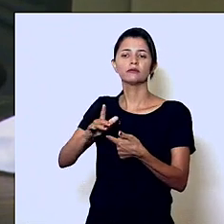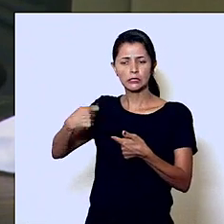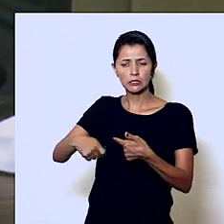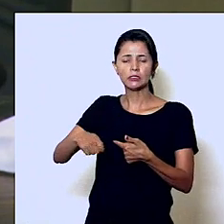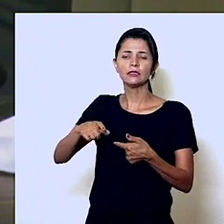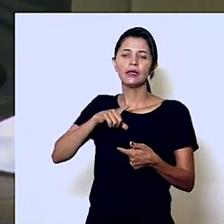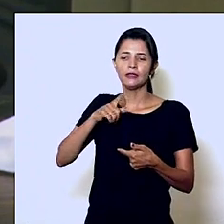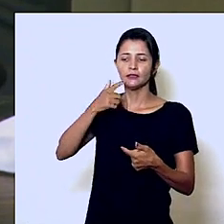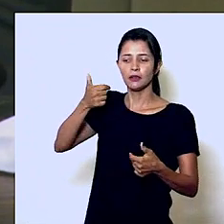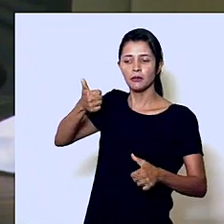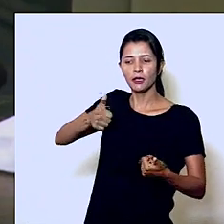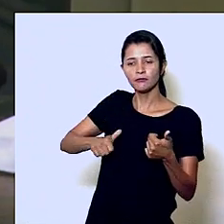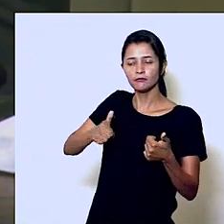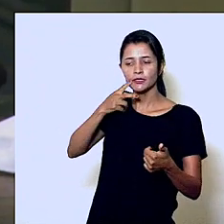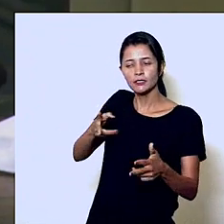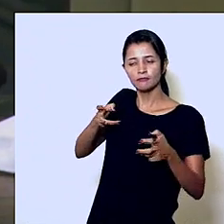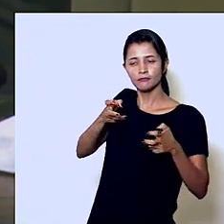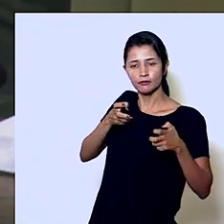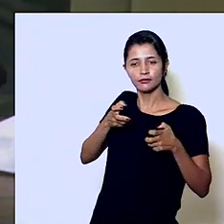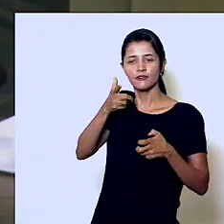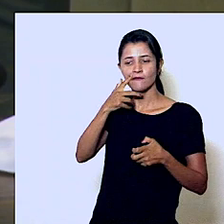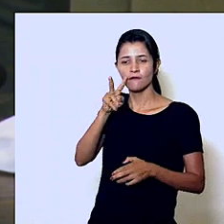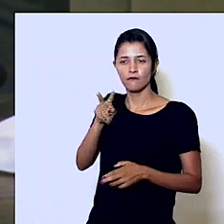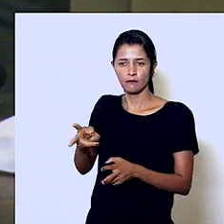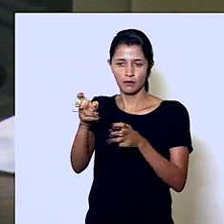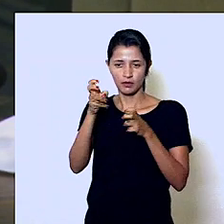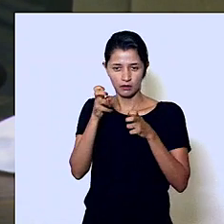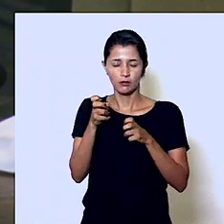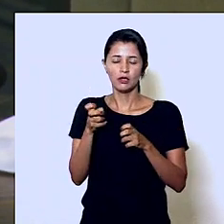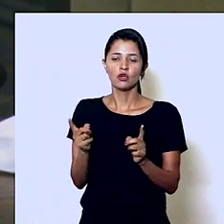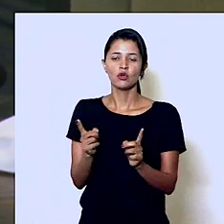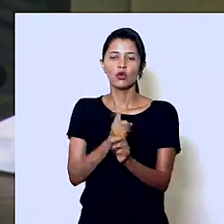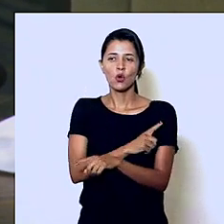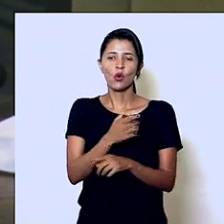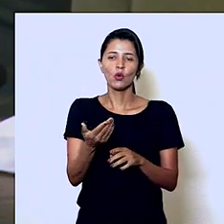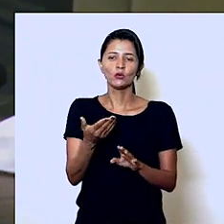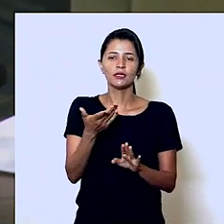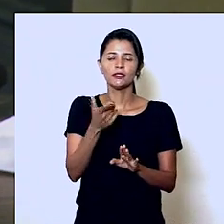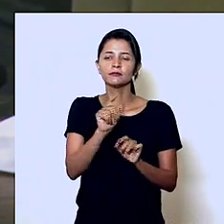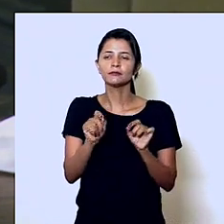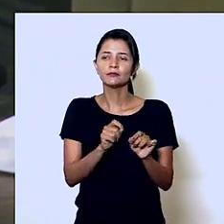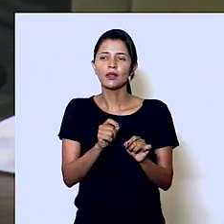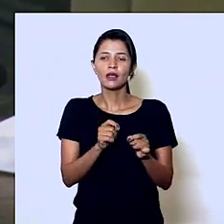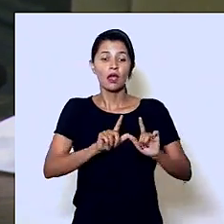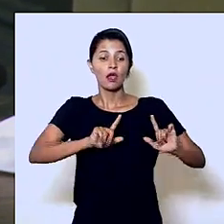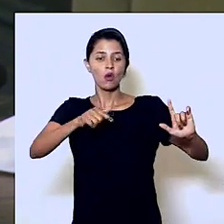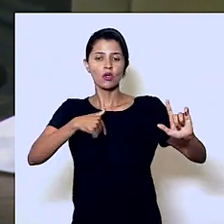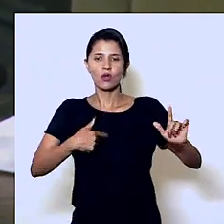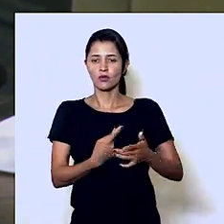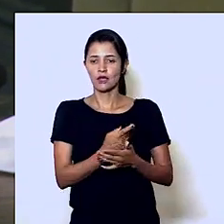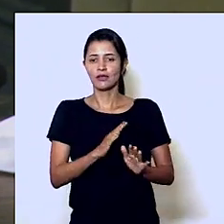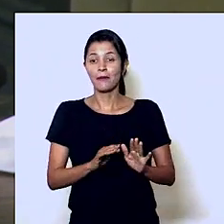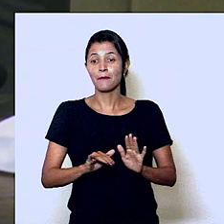apreciadas contra um pano de fundo que é tão ou mais importante do que elas próprias, que é